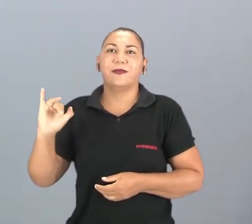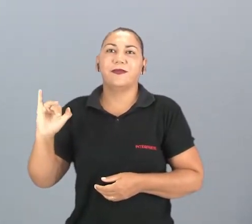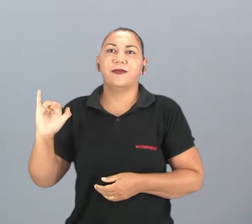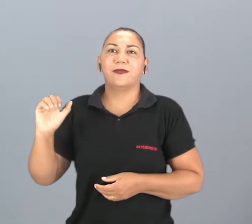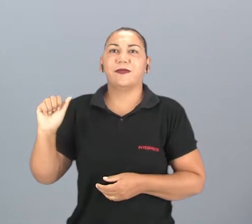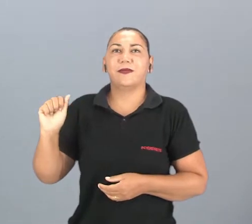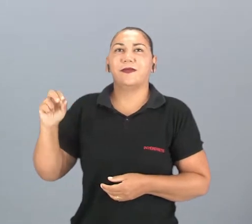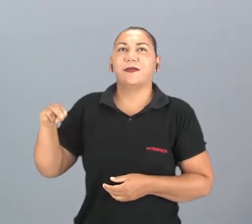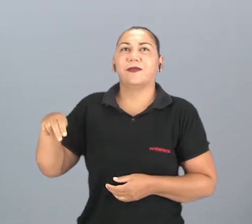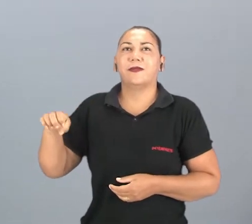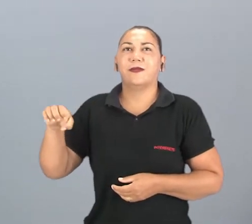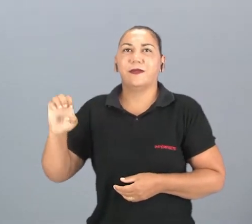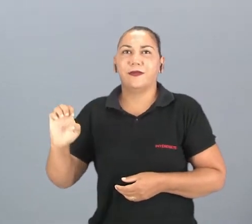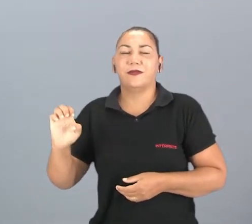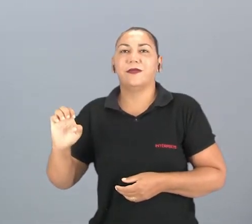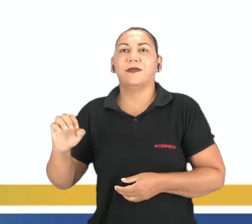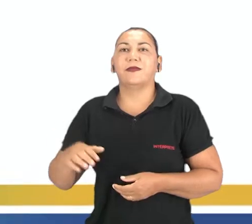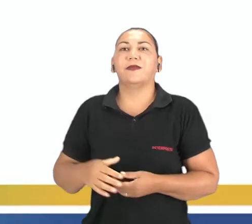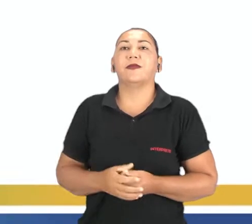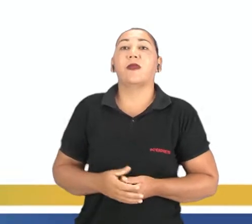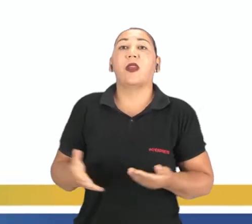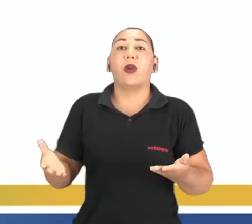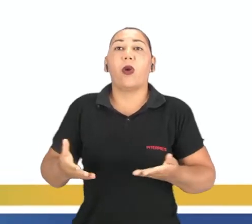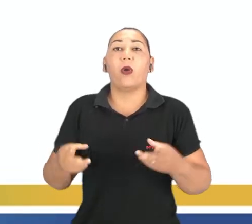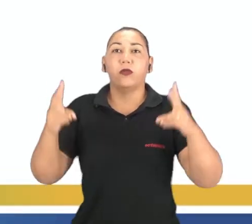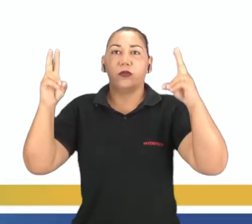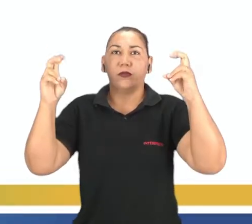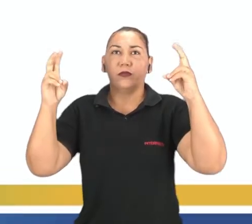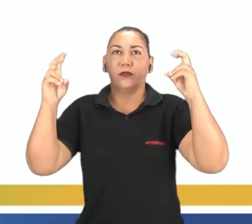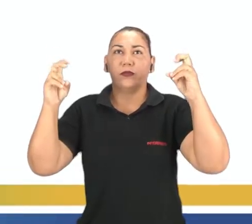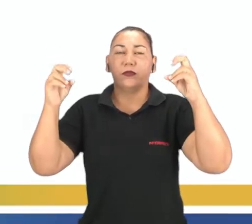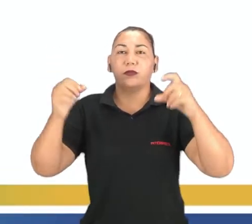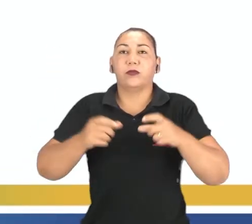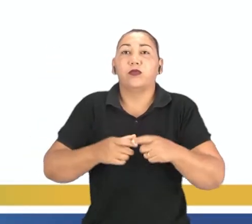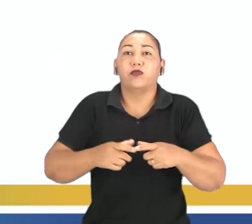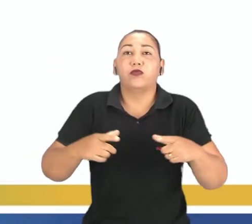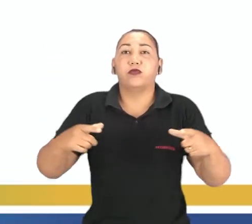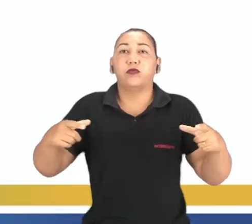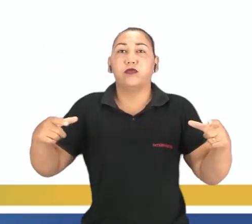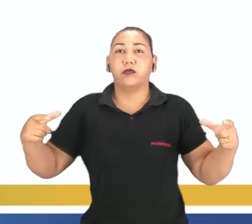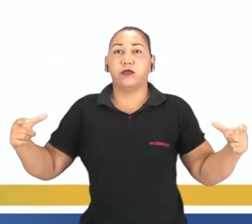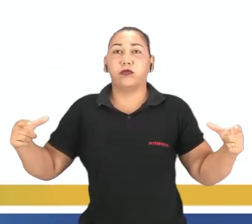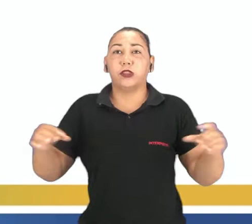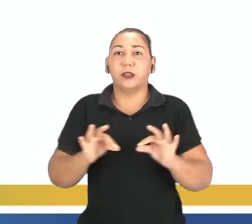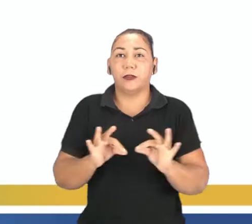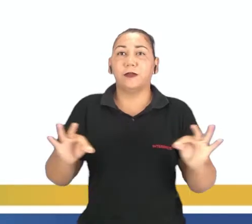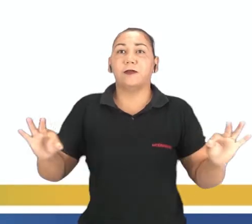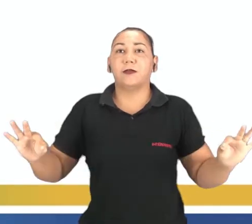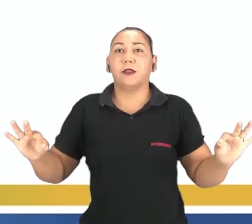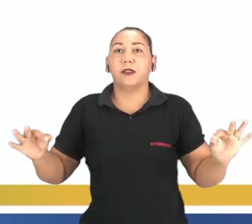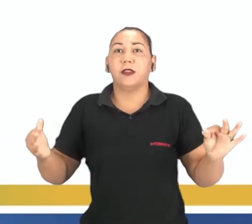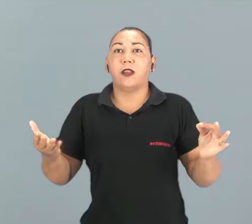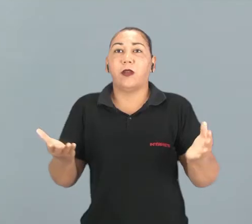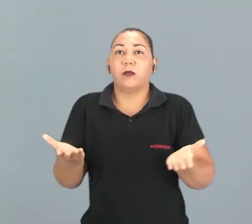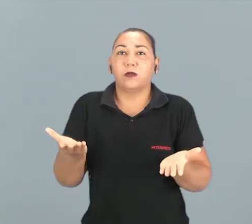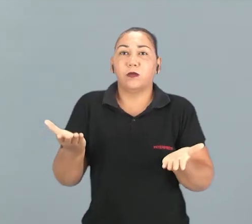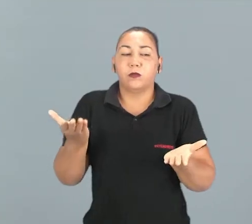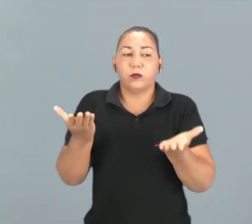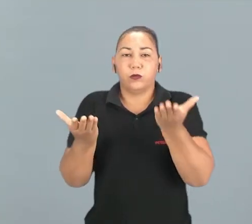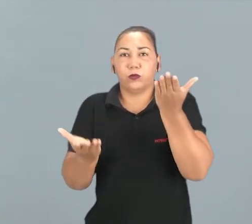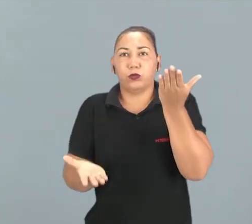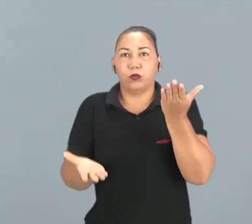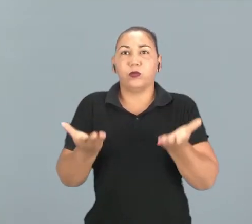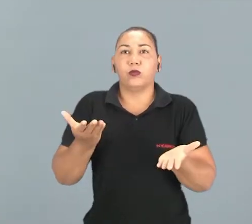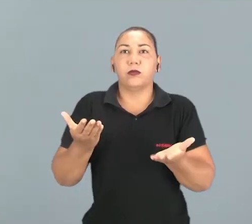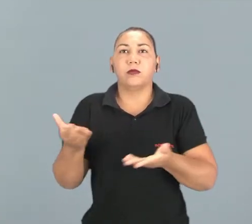nós vamos falar sobre grandezas diretamente e inversamente proporcionais. Acompanhe comigo no slide.